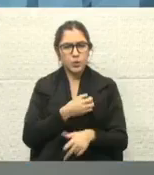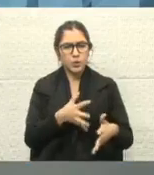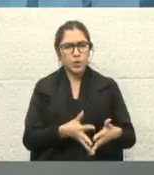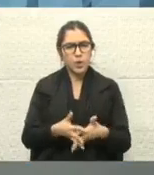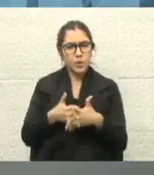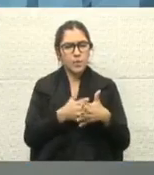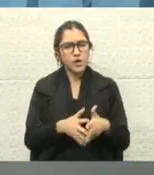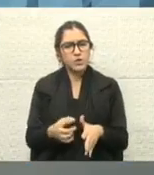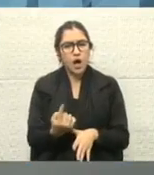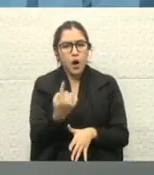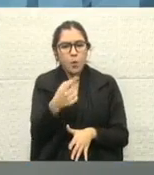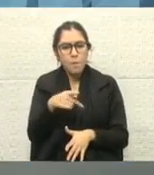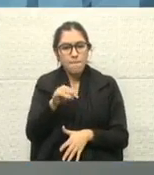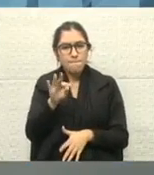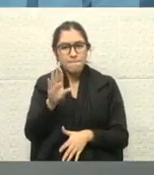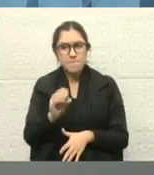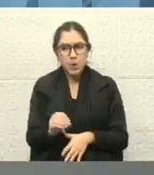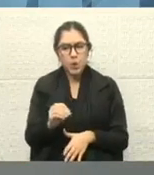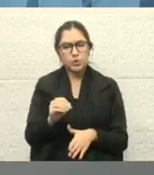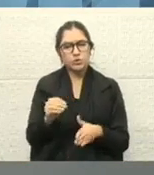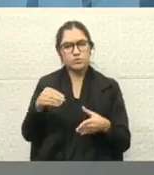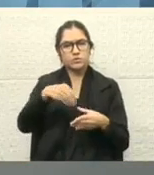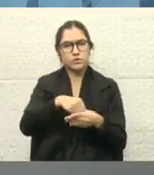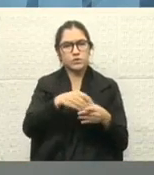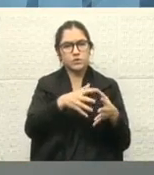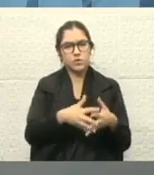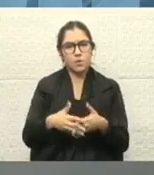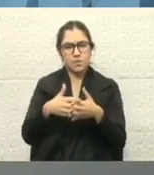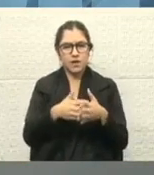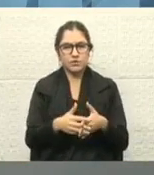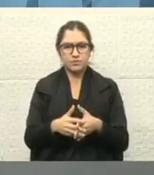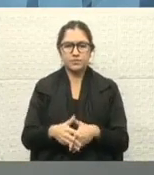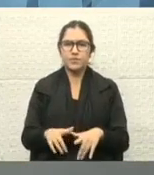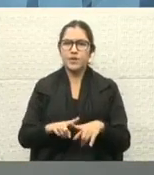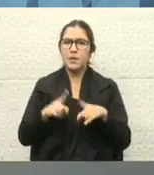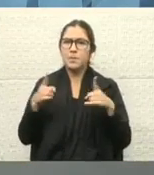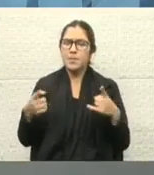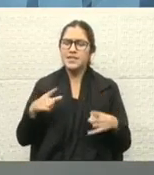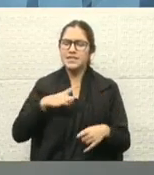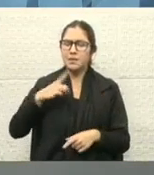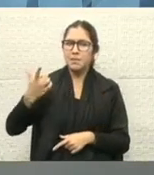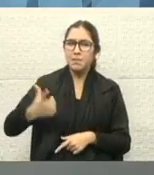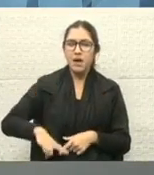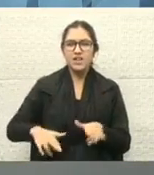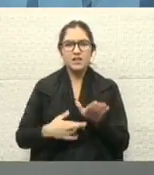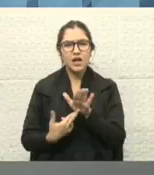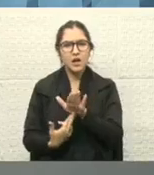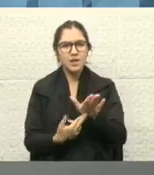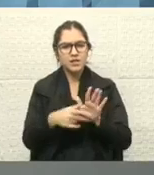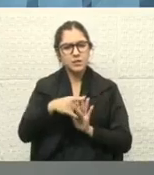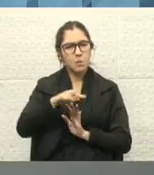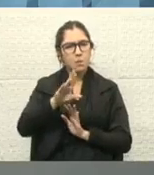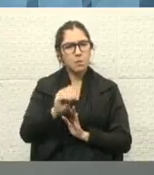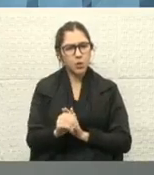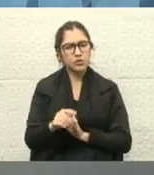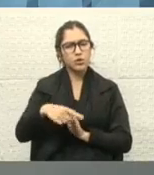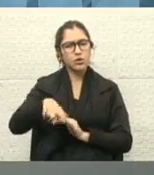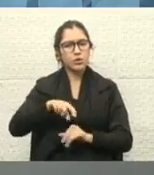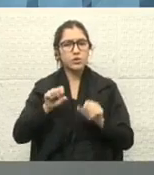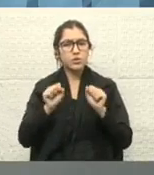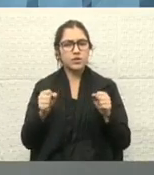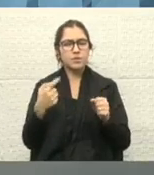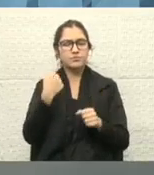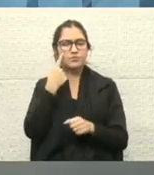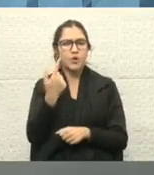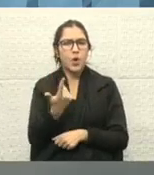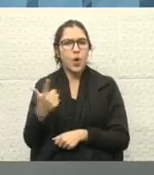complexos a um ponto no plano complexo. Mas, além da representação enquanto ponto, nós podemos